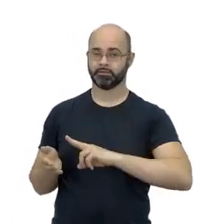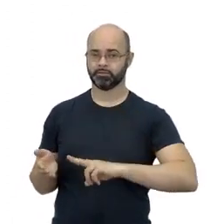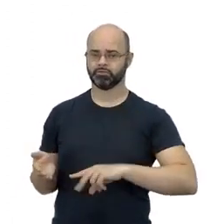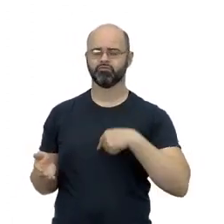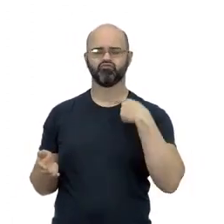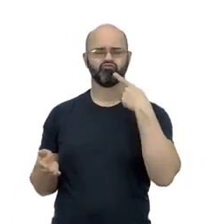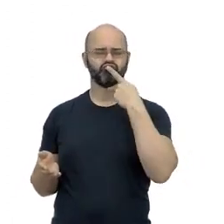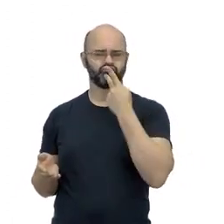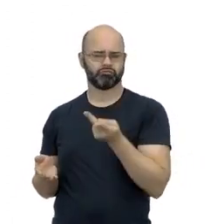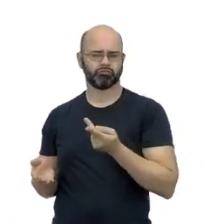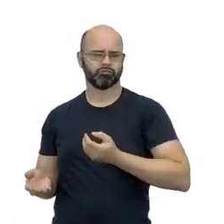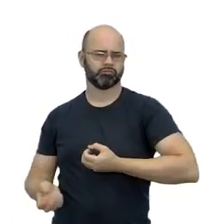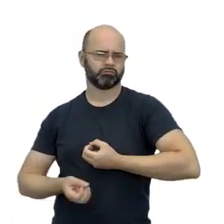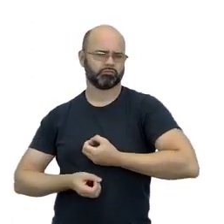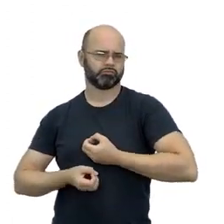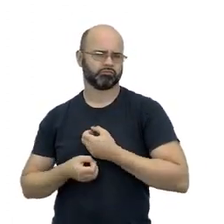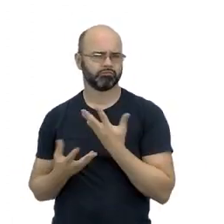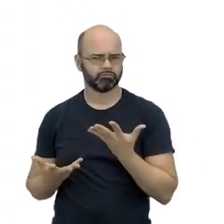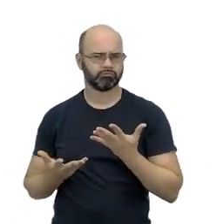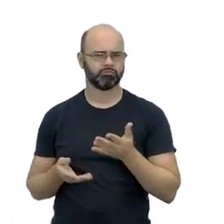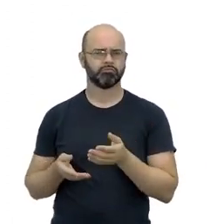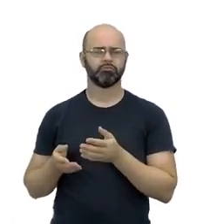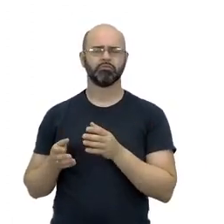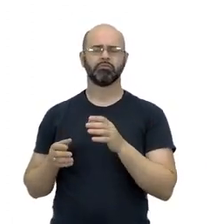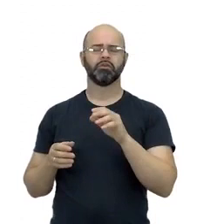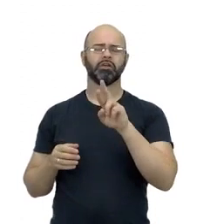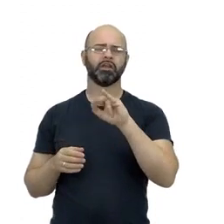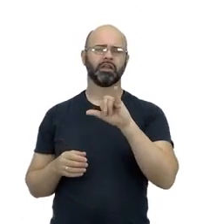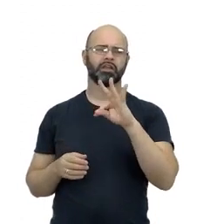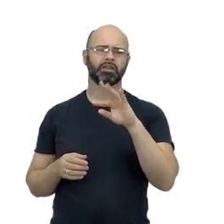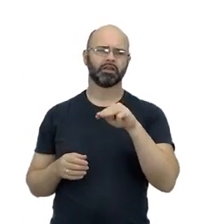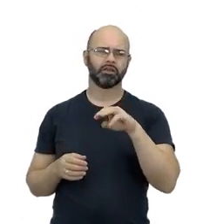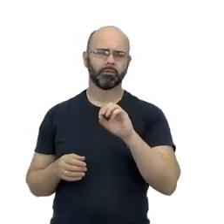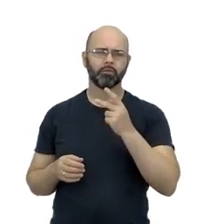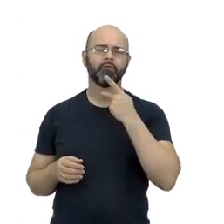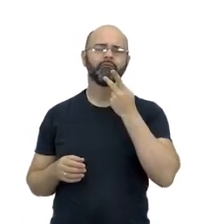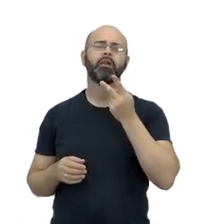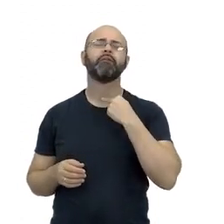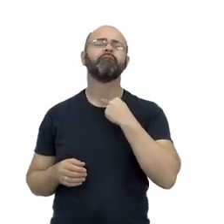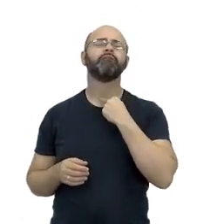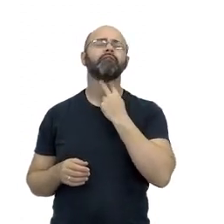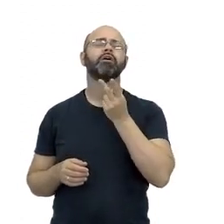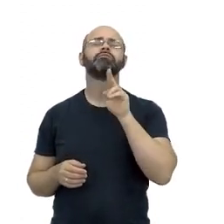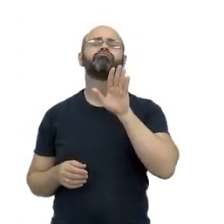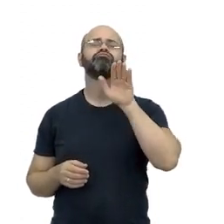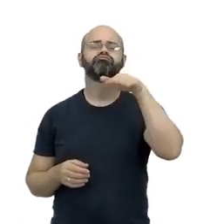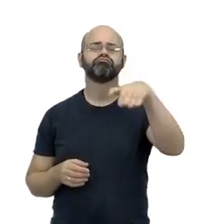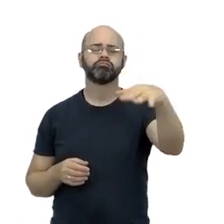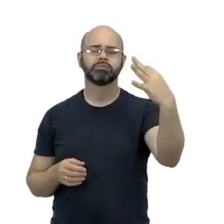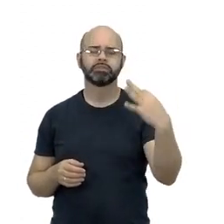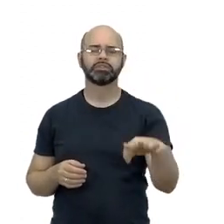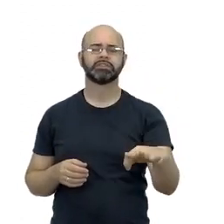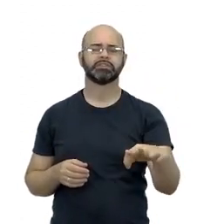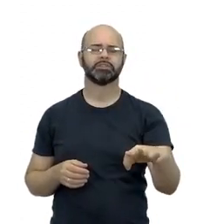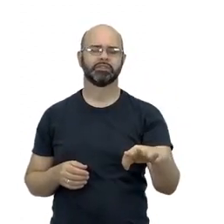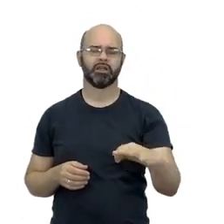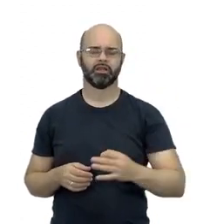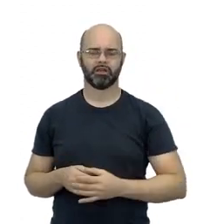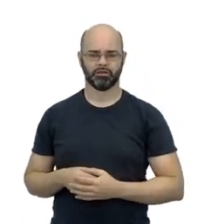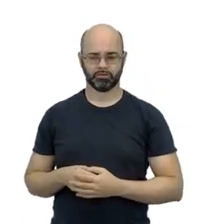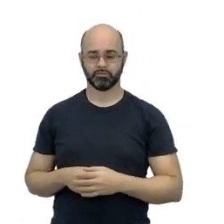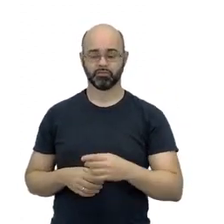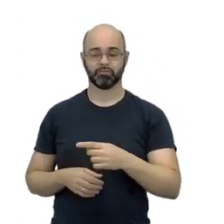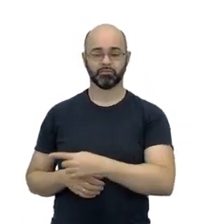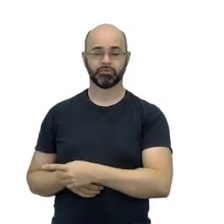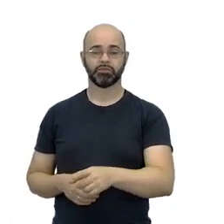competente, expressiva, com ritmo, com entonação, com prosódia adequados, né? De maneira que os